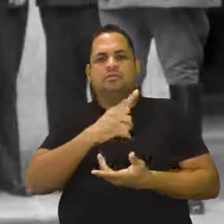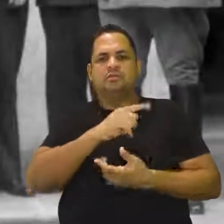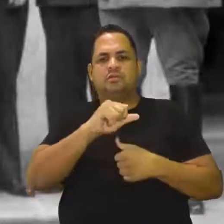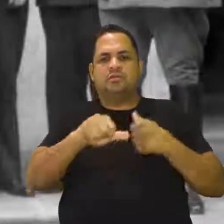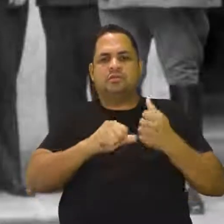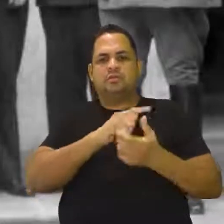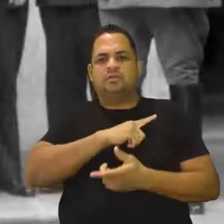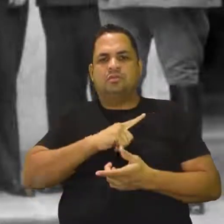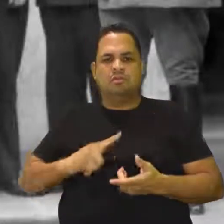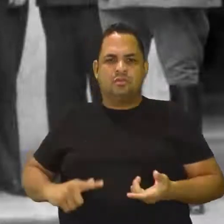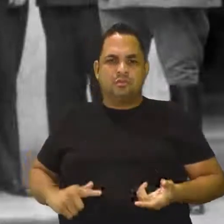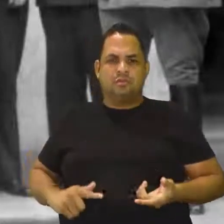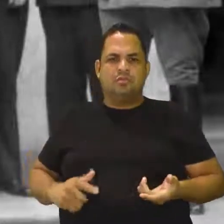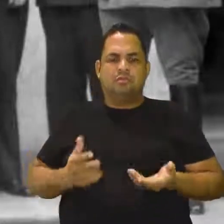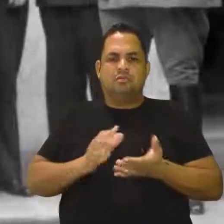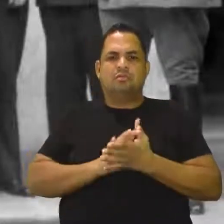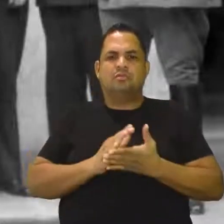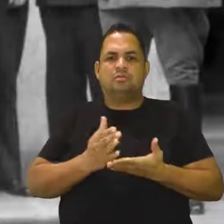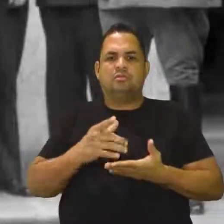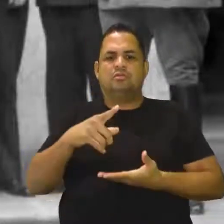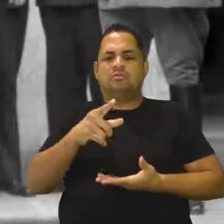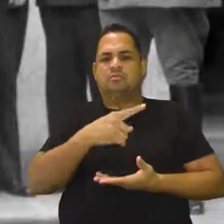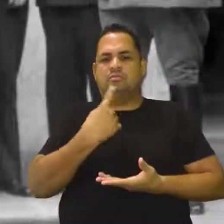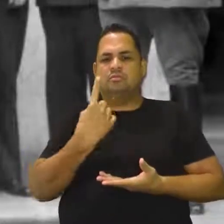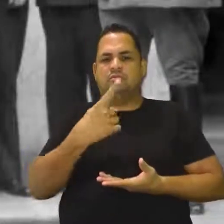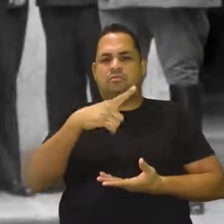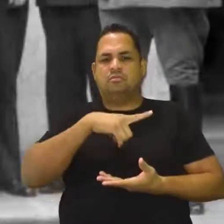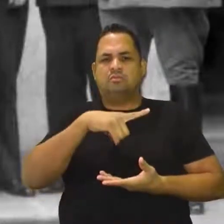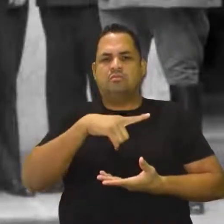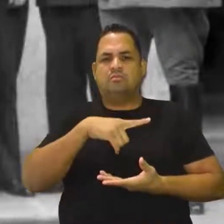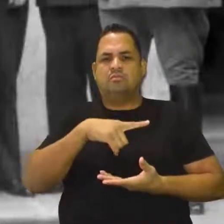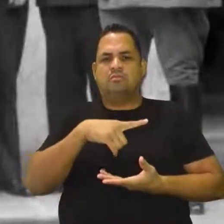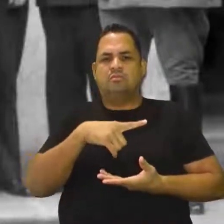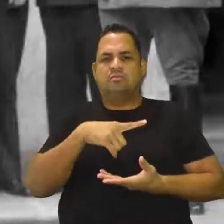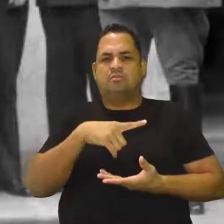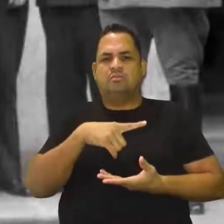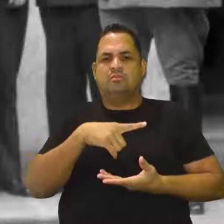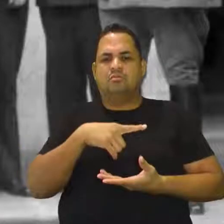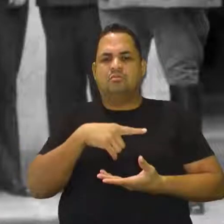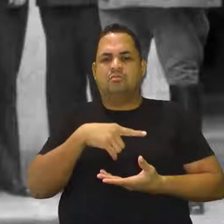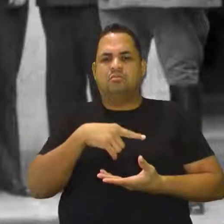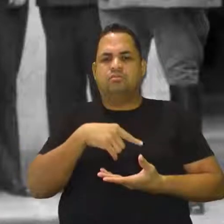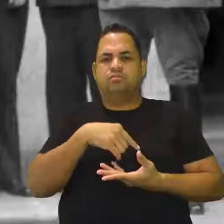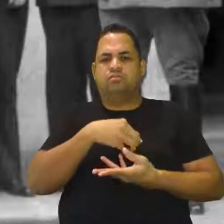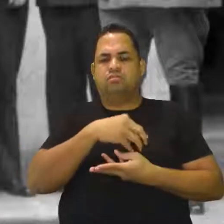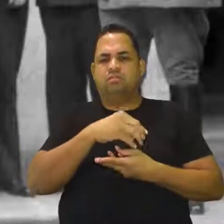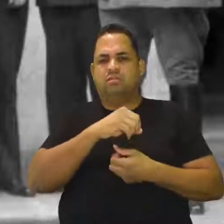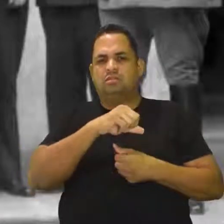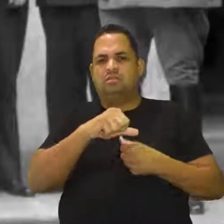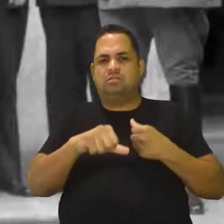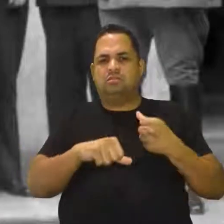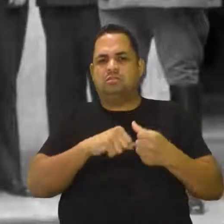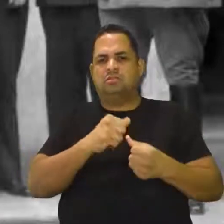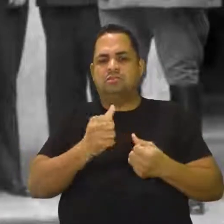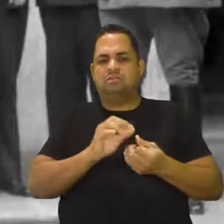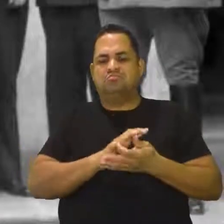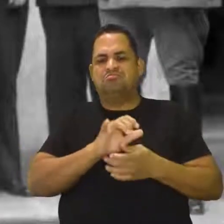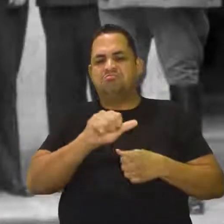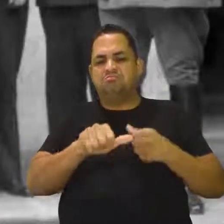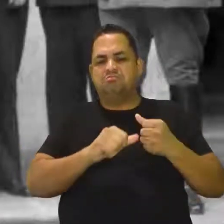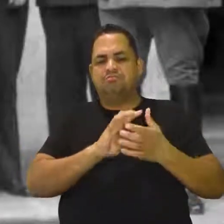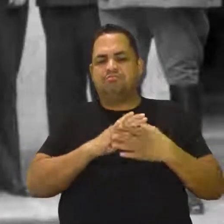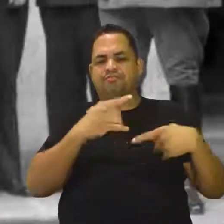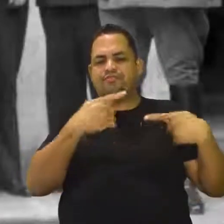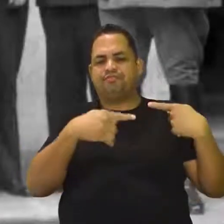tornar governador. Então, nós temos aí um desmonte do governo que vinha da política café com